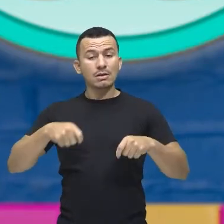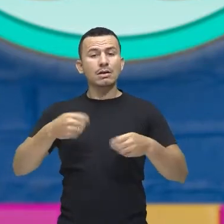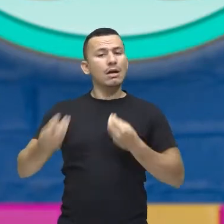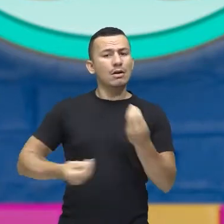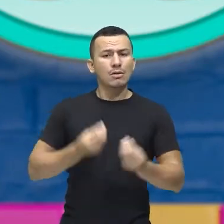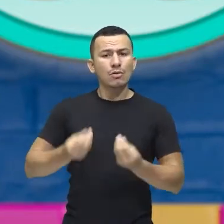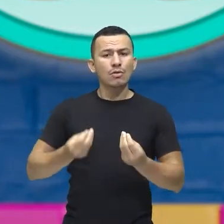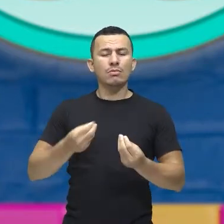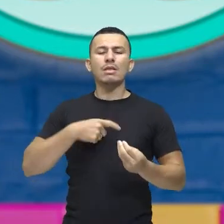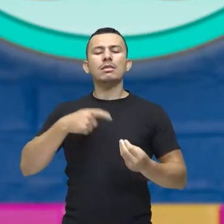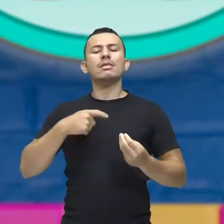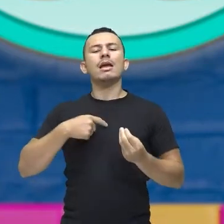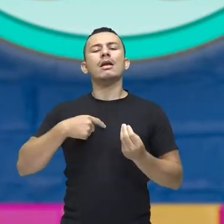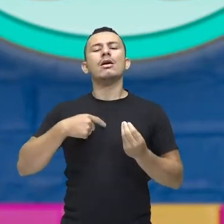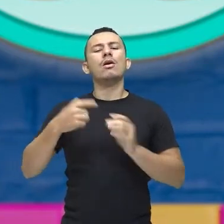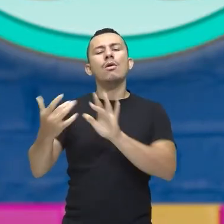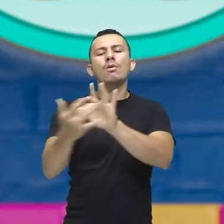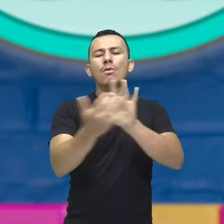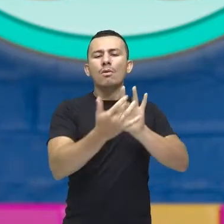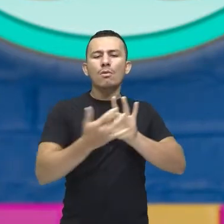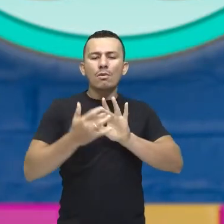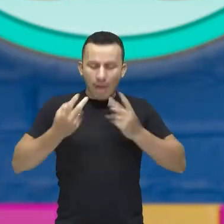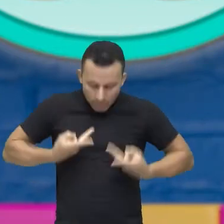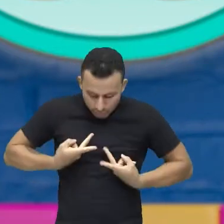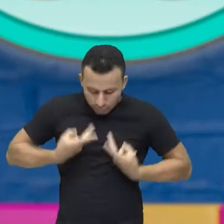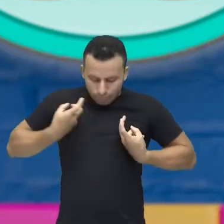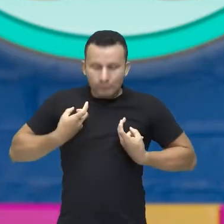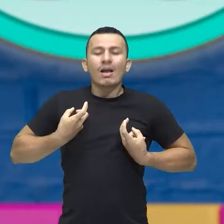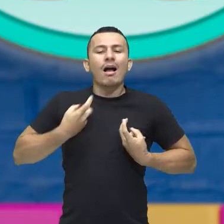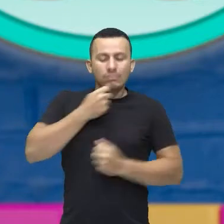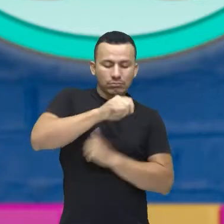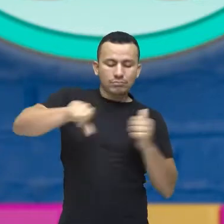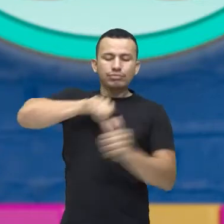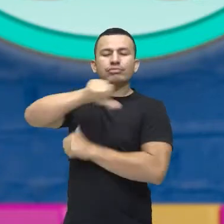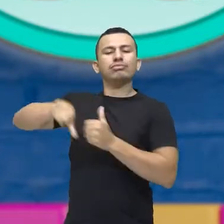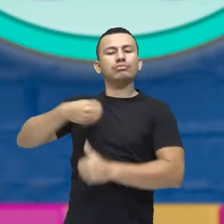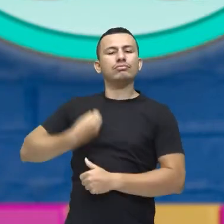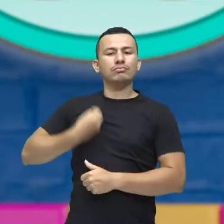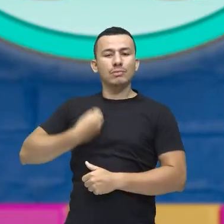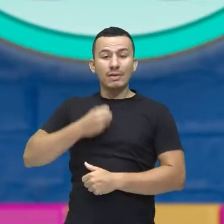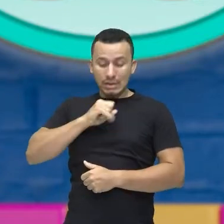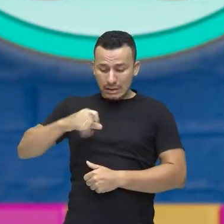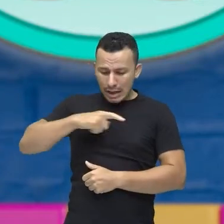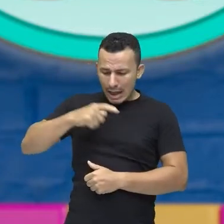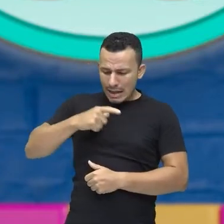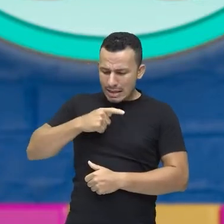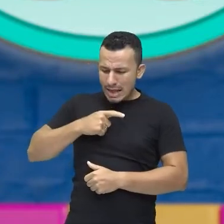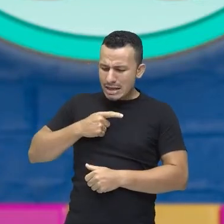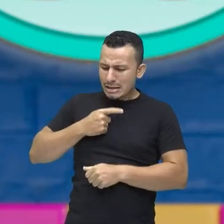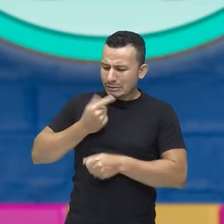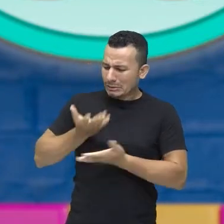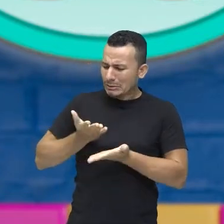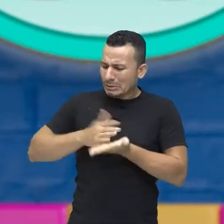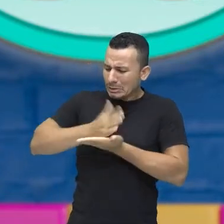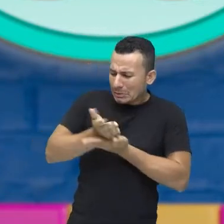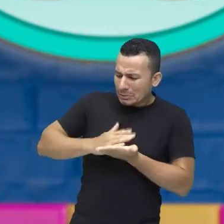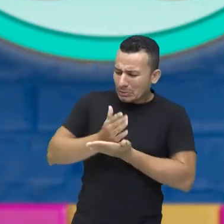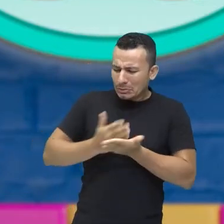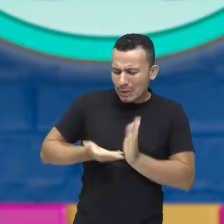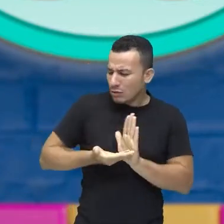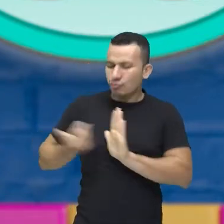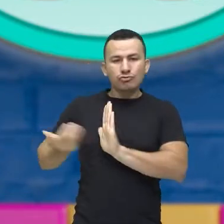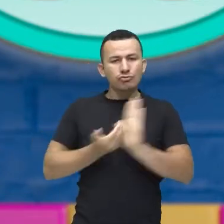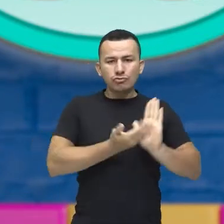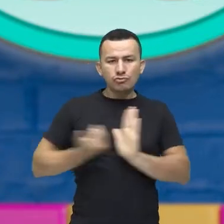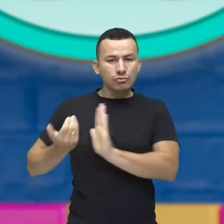fato, para uma conexão consigo mesmo, para que você dê novo sentido às coisas que talvez estejam te incomodando. Então não é só um mergulhar e ficar lá.